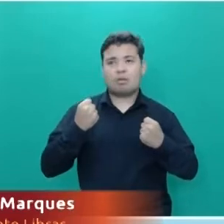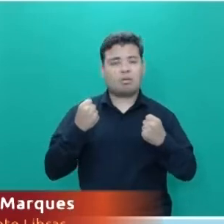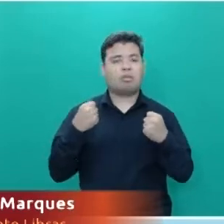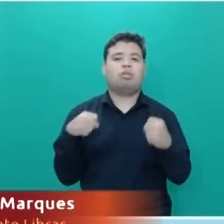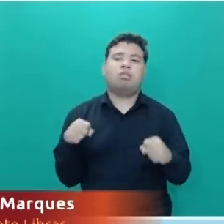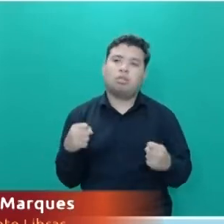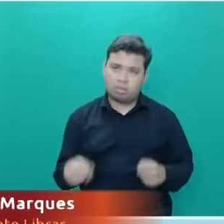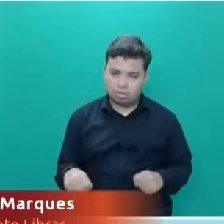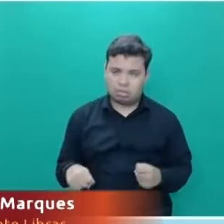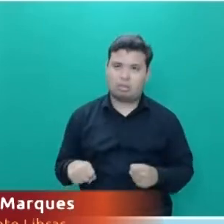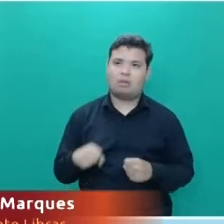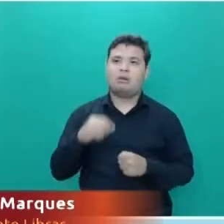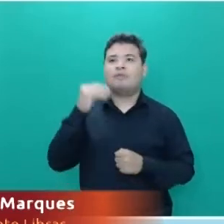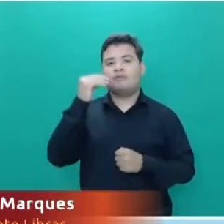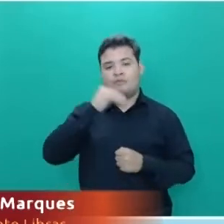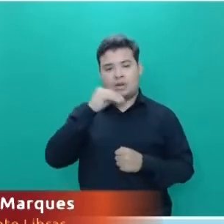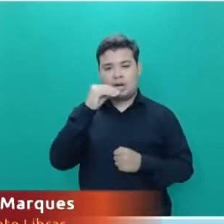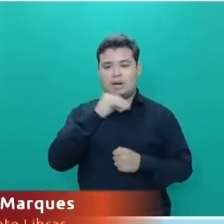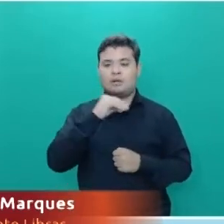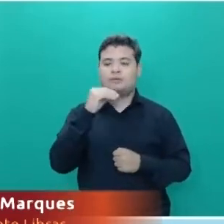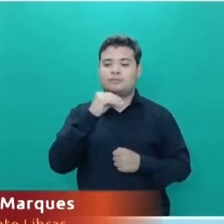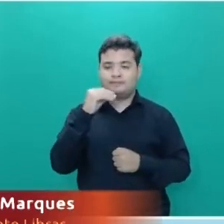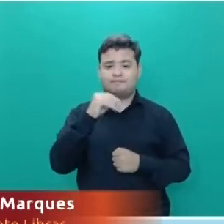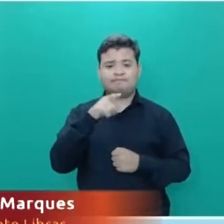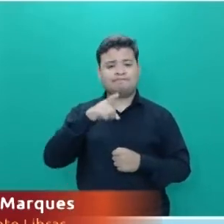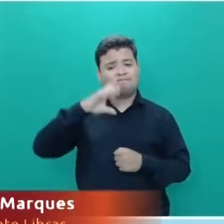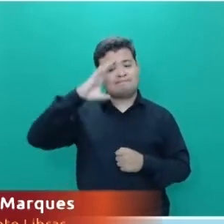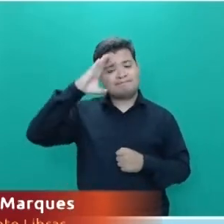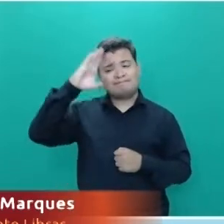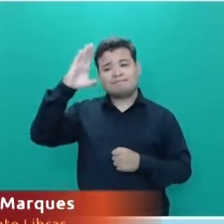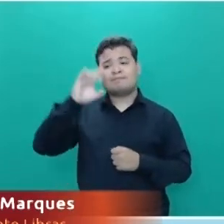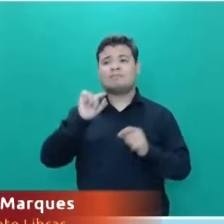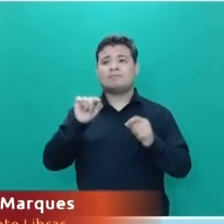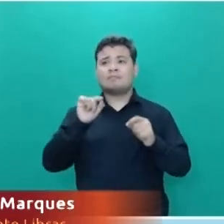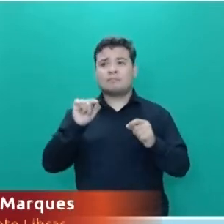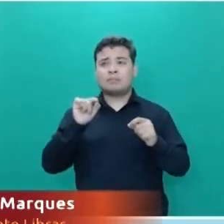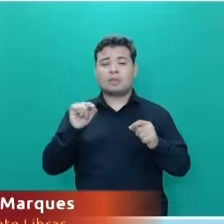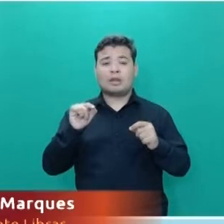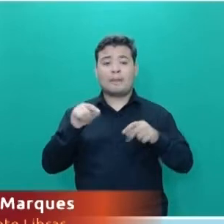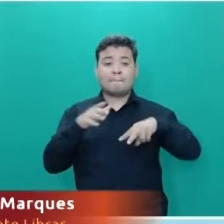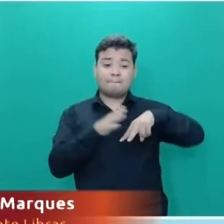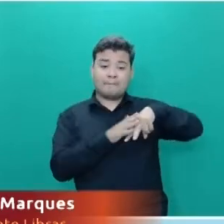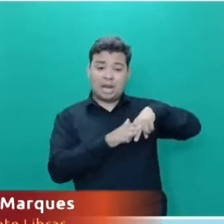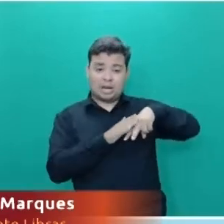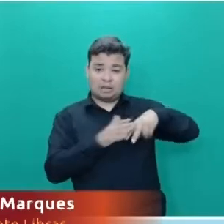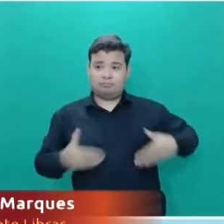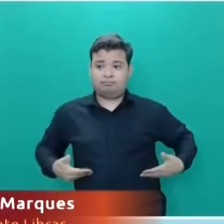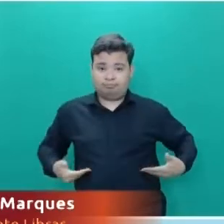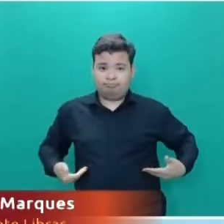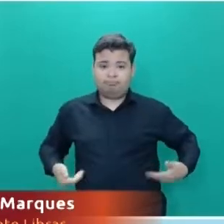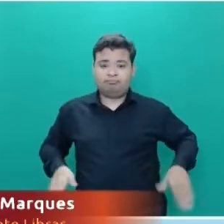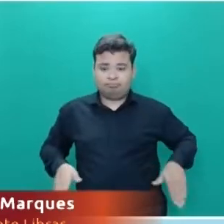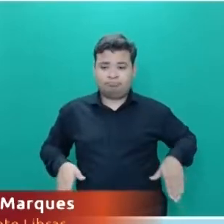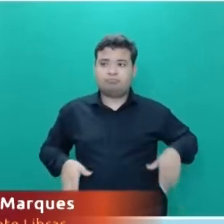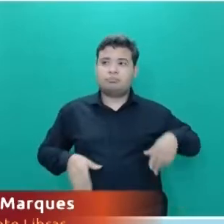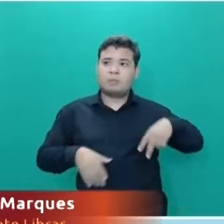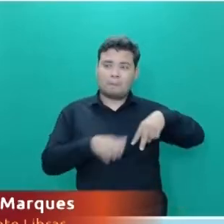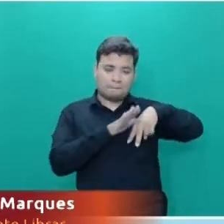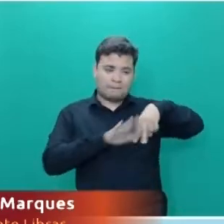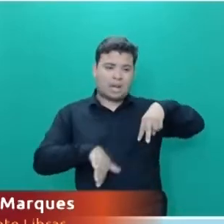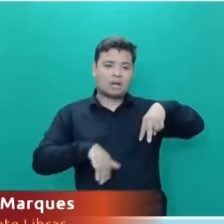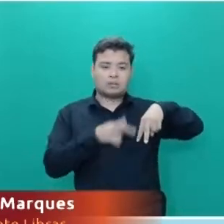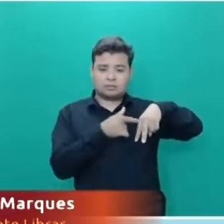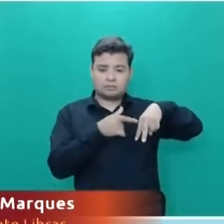geralmente acomete mais membros inferiores, né? Pernas, e que pode ir